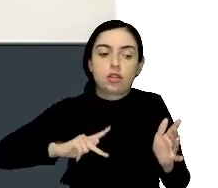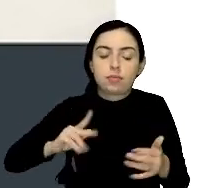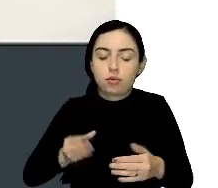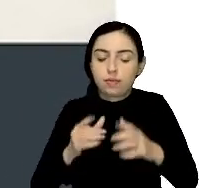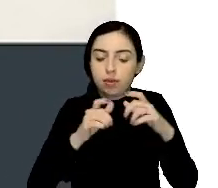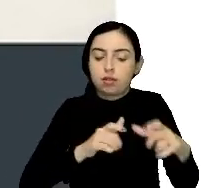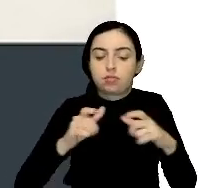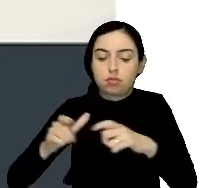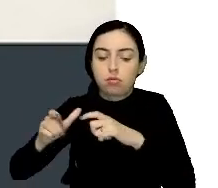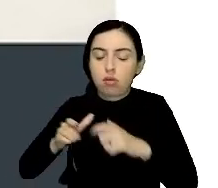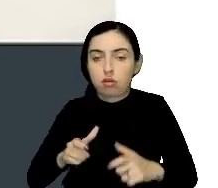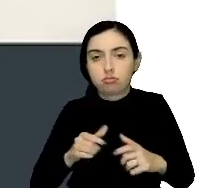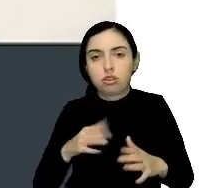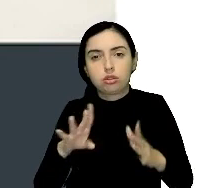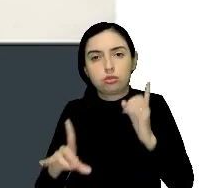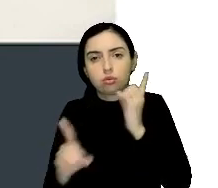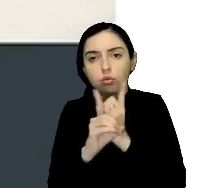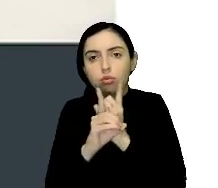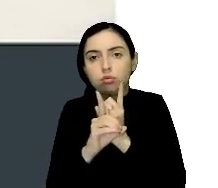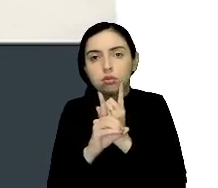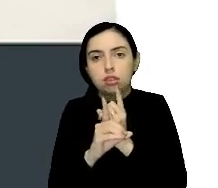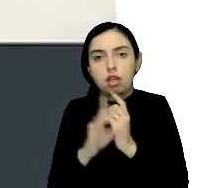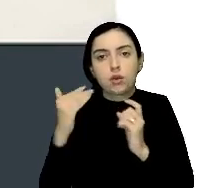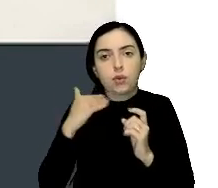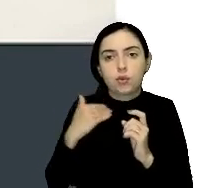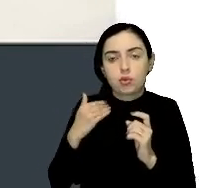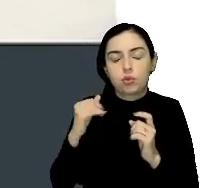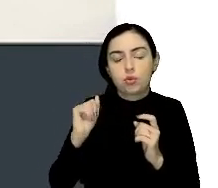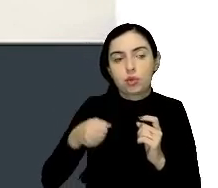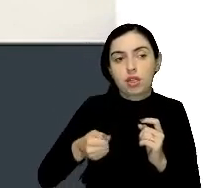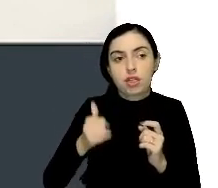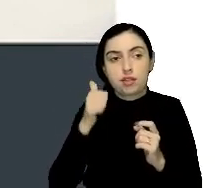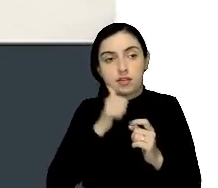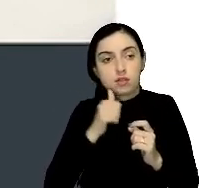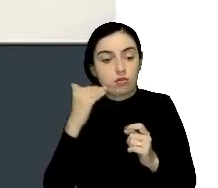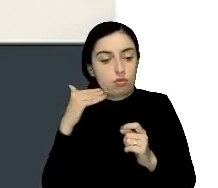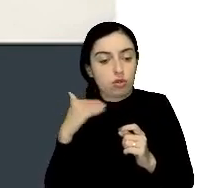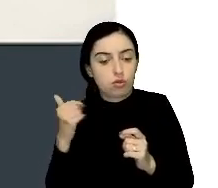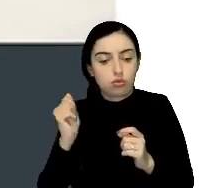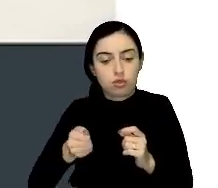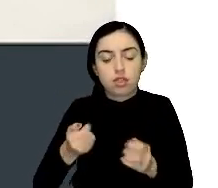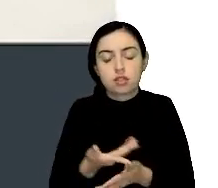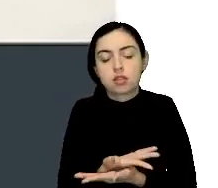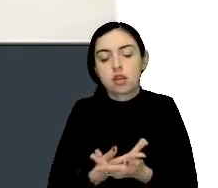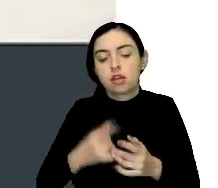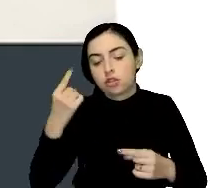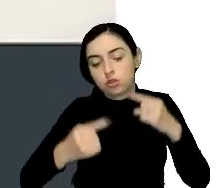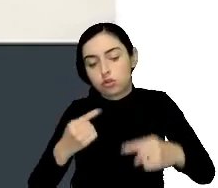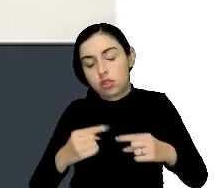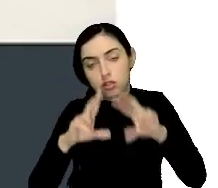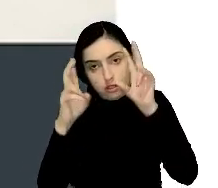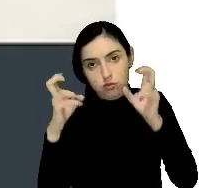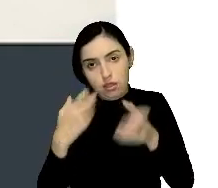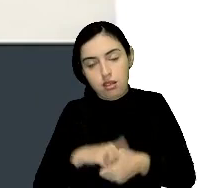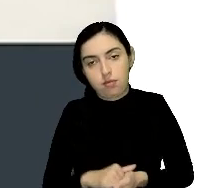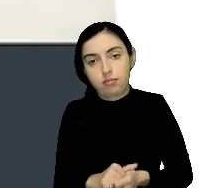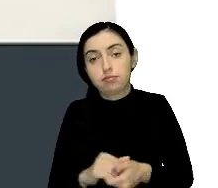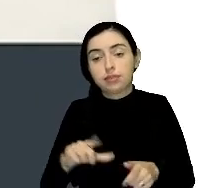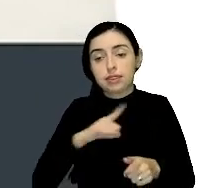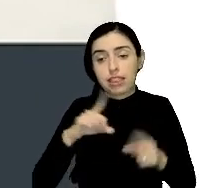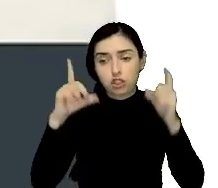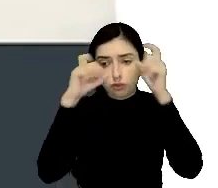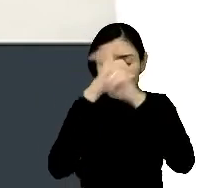defensoria pública encontrar um juiz, uma juíza para decidir uma questão envolvendo essa temática? Então a gente tem desafios